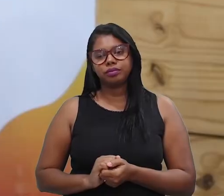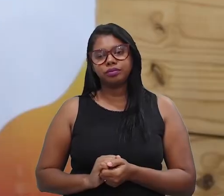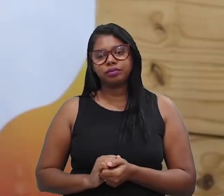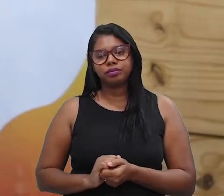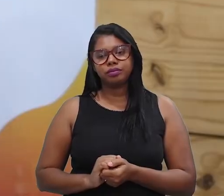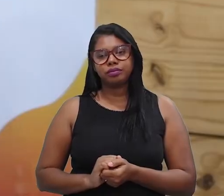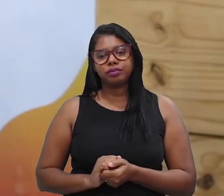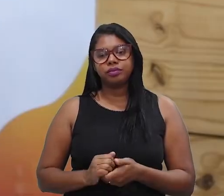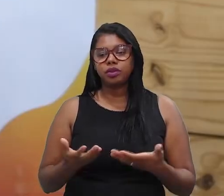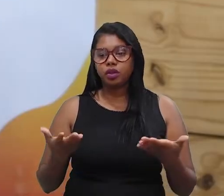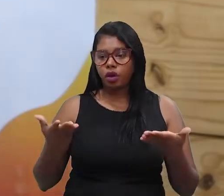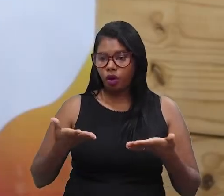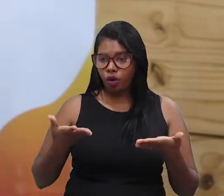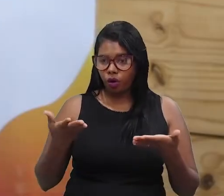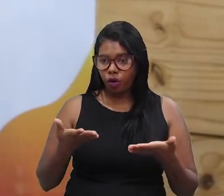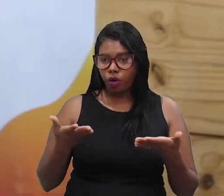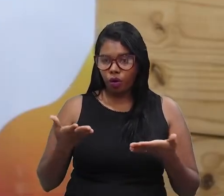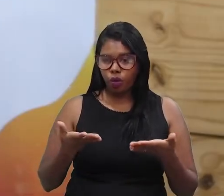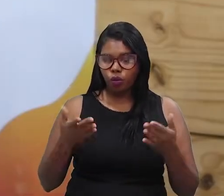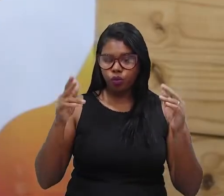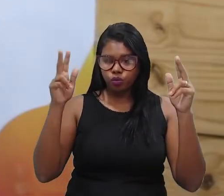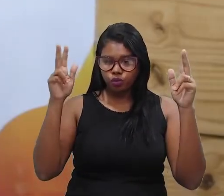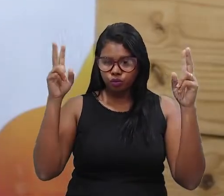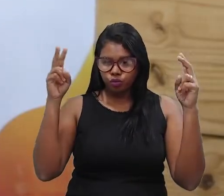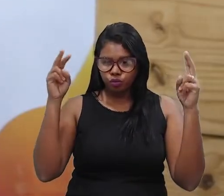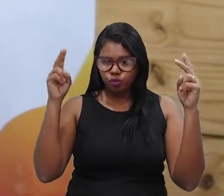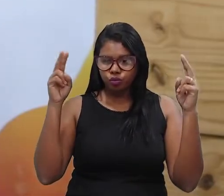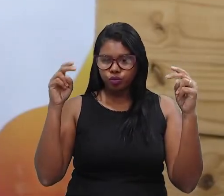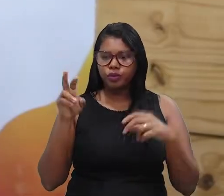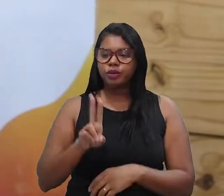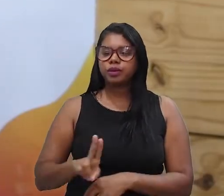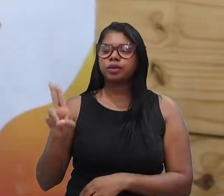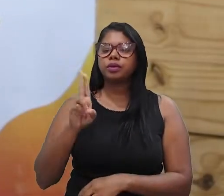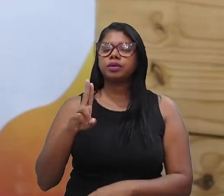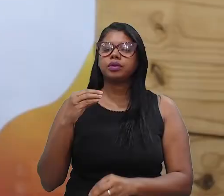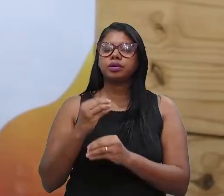na atualidade, o termo mais utilizado para